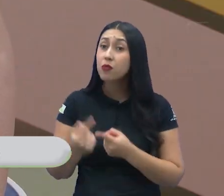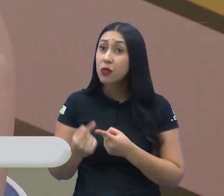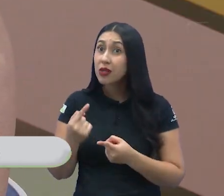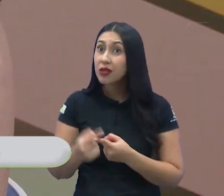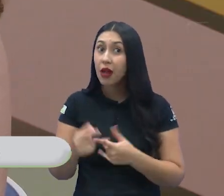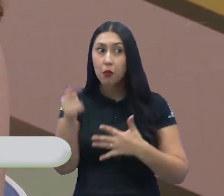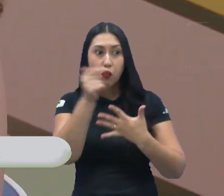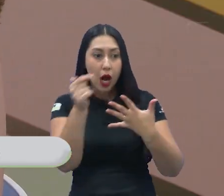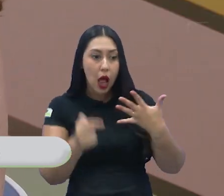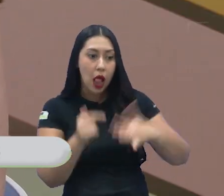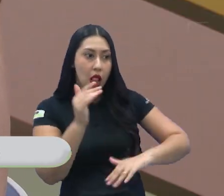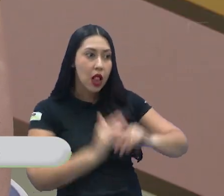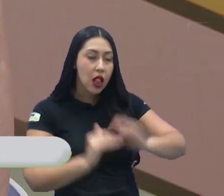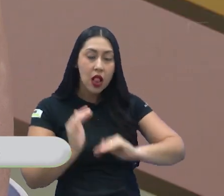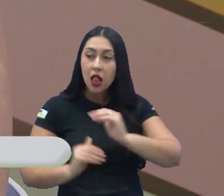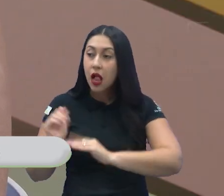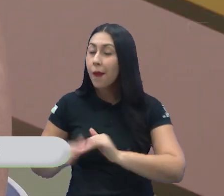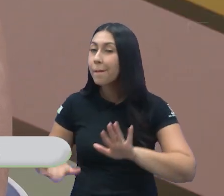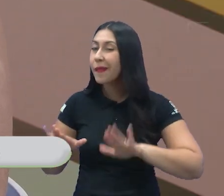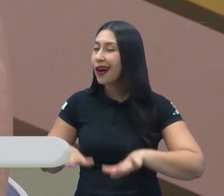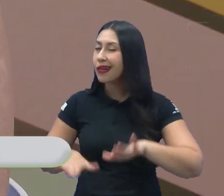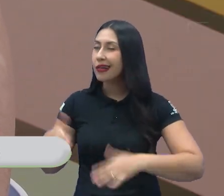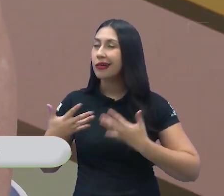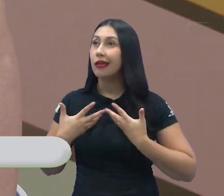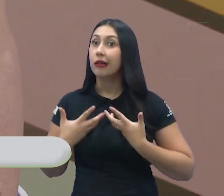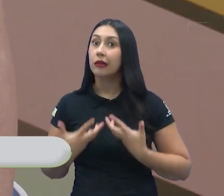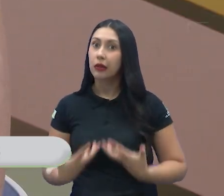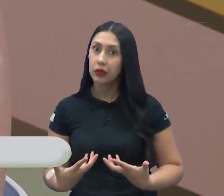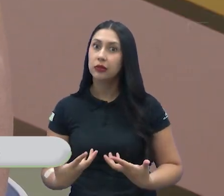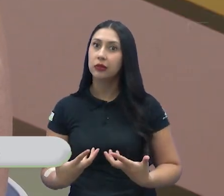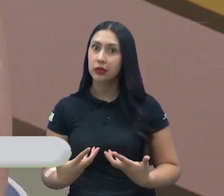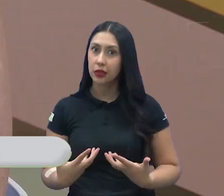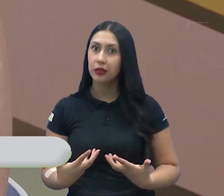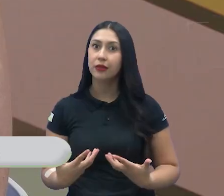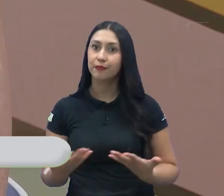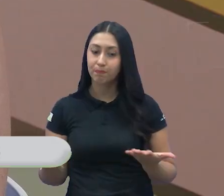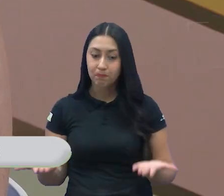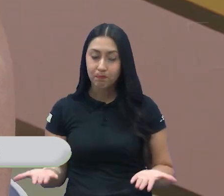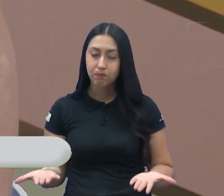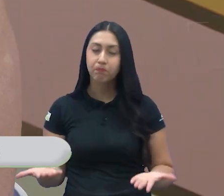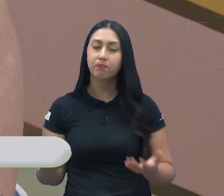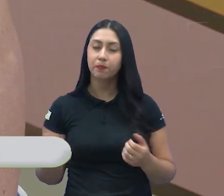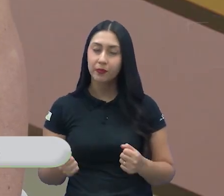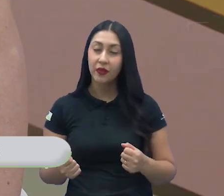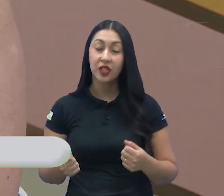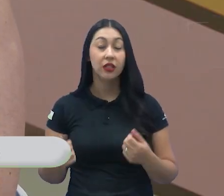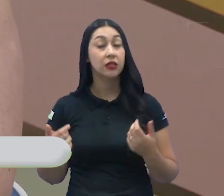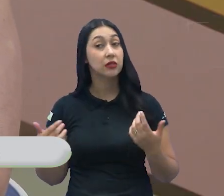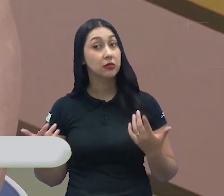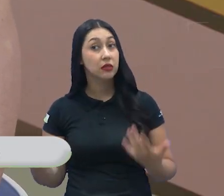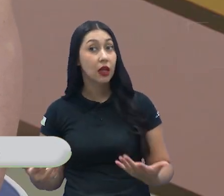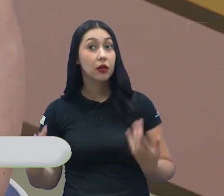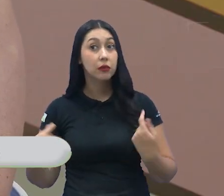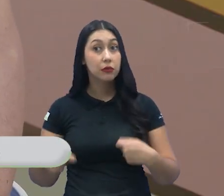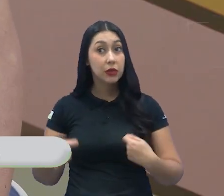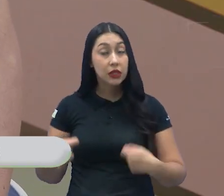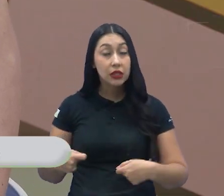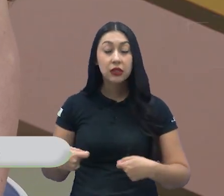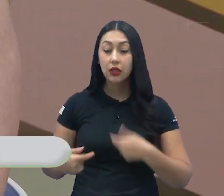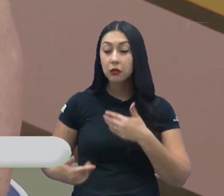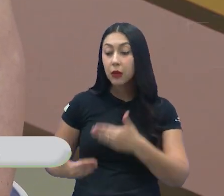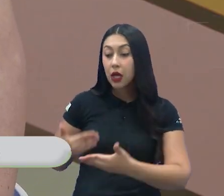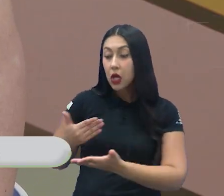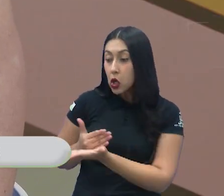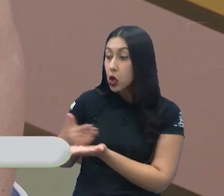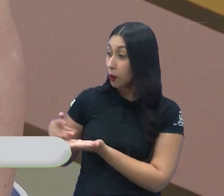ao mesmo tempo, mas existe um desgaste vital dessa pessoa. Então, é aprender assim, a começar uma coisa